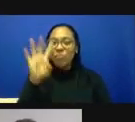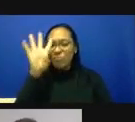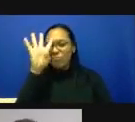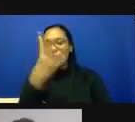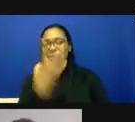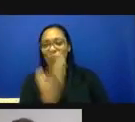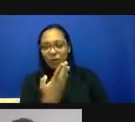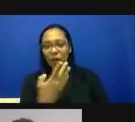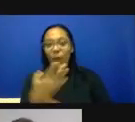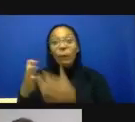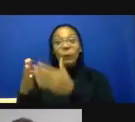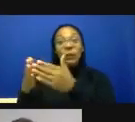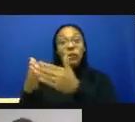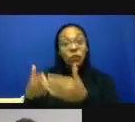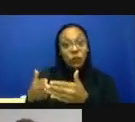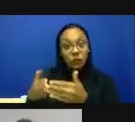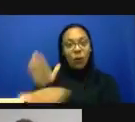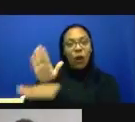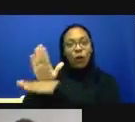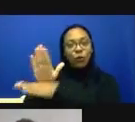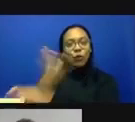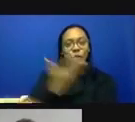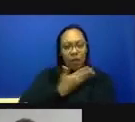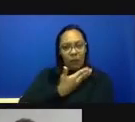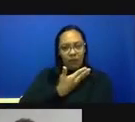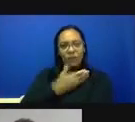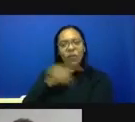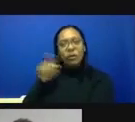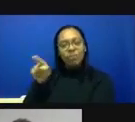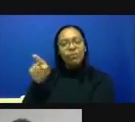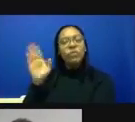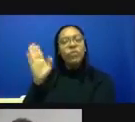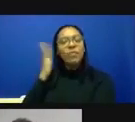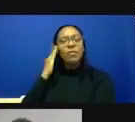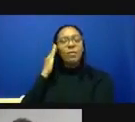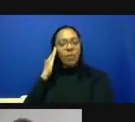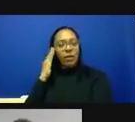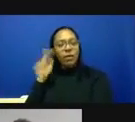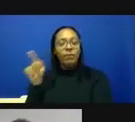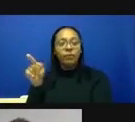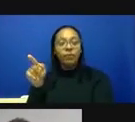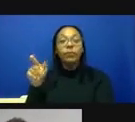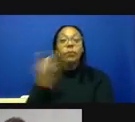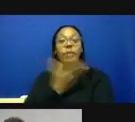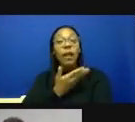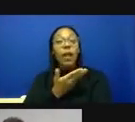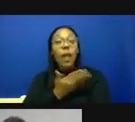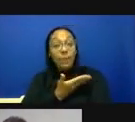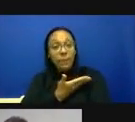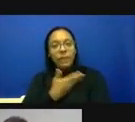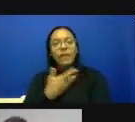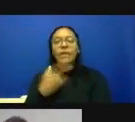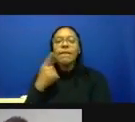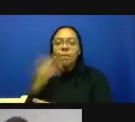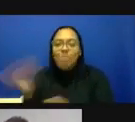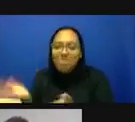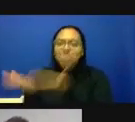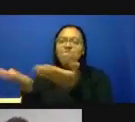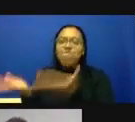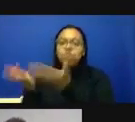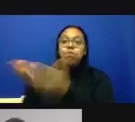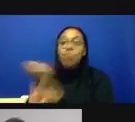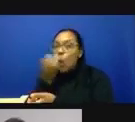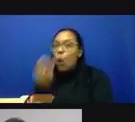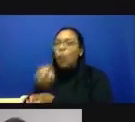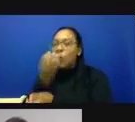para amiga, que já sabia um pouquinho mais de tempo. A amiga provavelmente estava construindo essa coragem para que ela contasse. As duas, entre 10 e